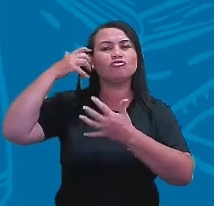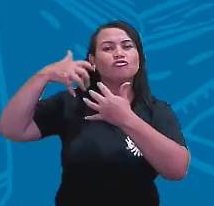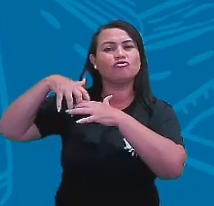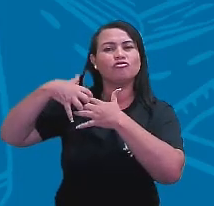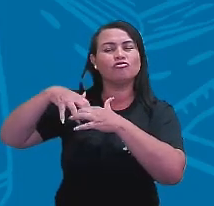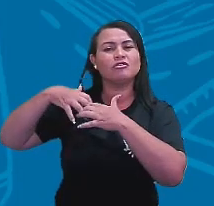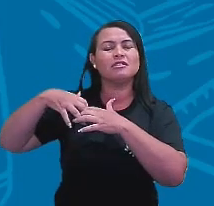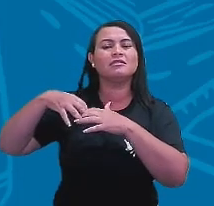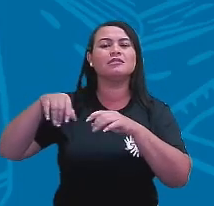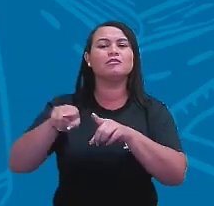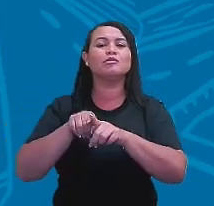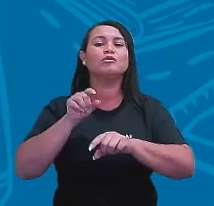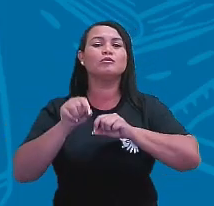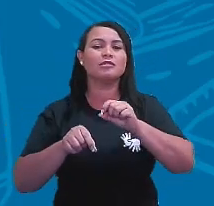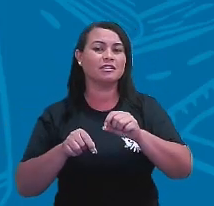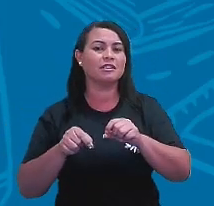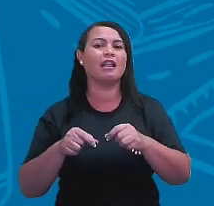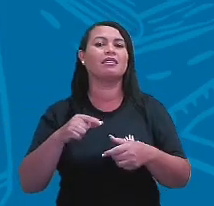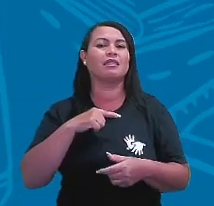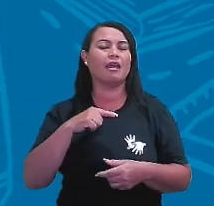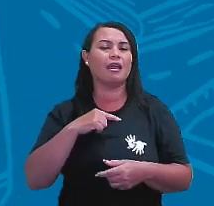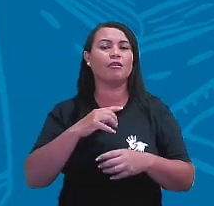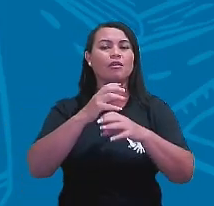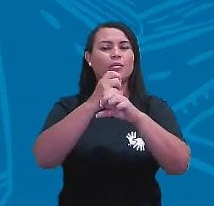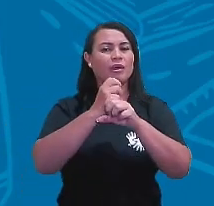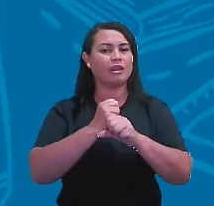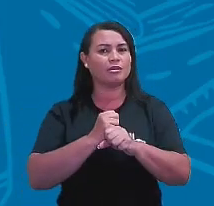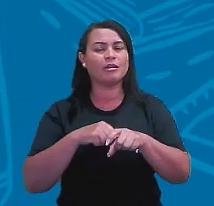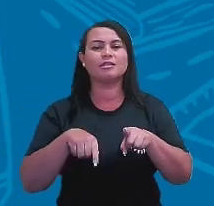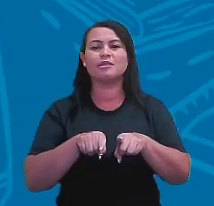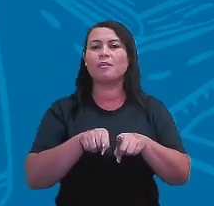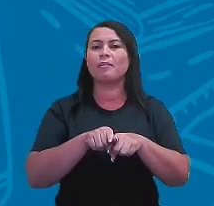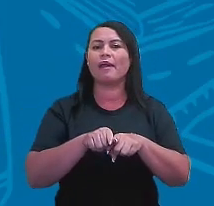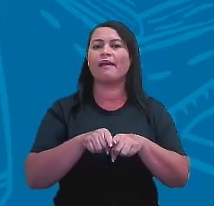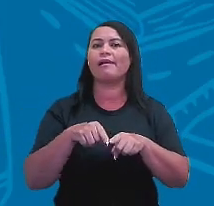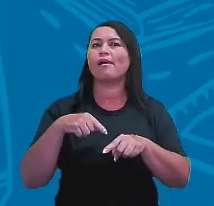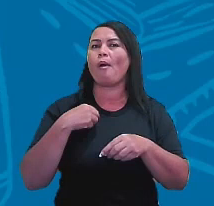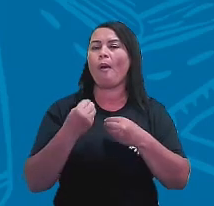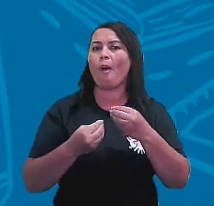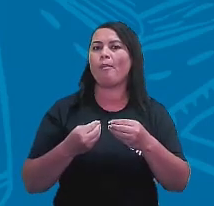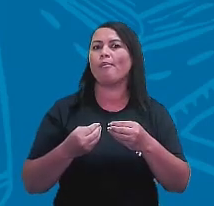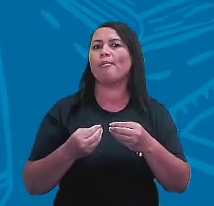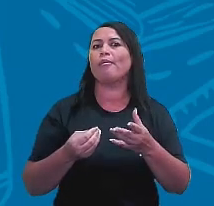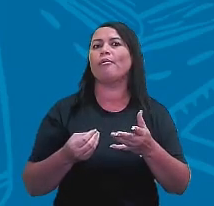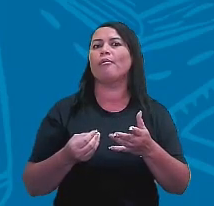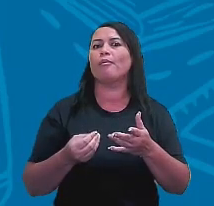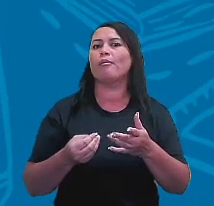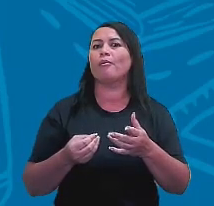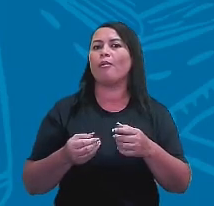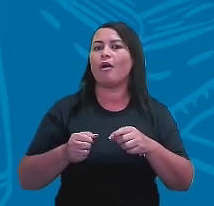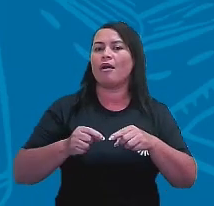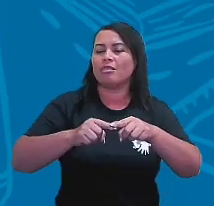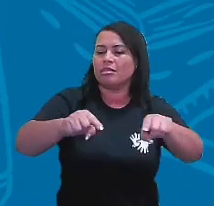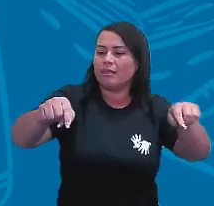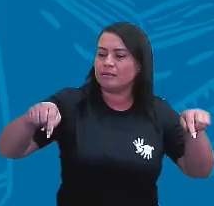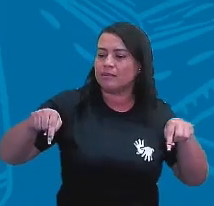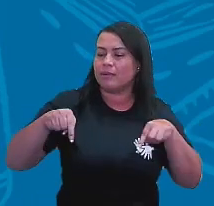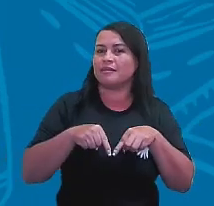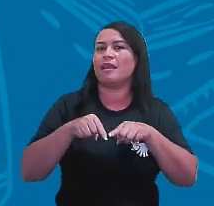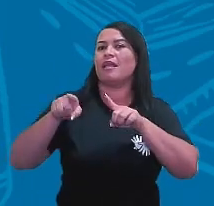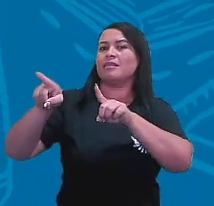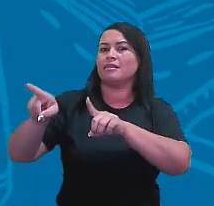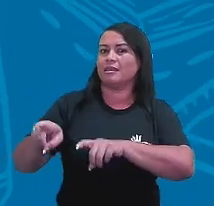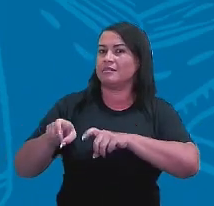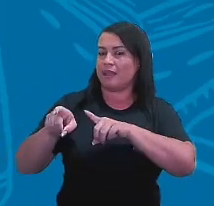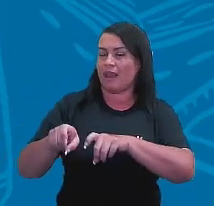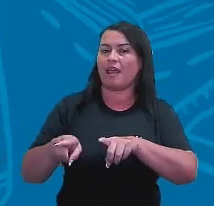as operações básicas, medidas agrárias, tá? Esse é o ponto fundamental da nossa aula hoje, mas